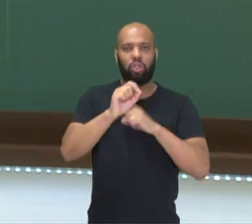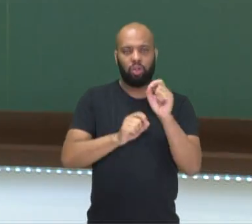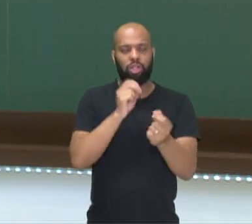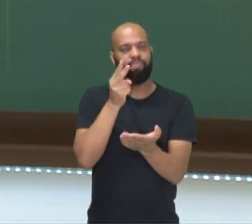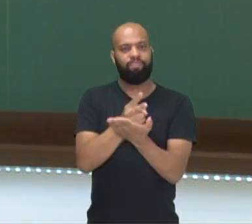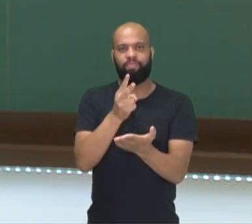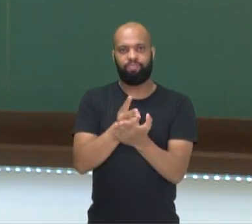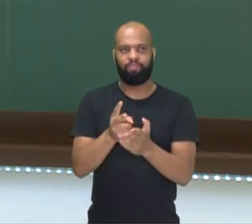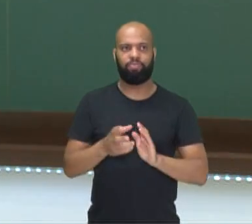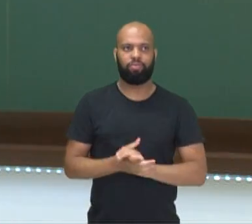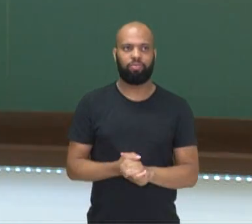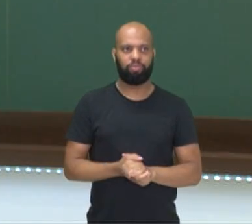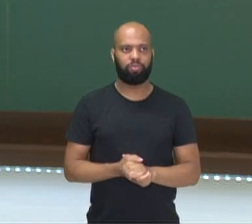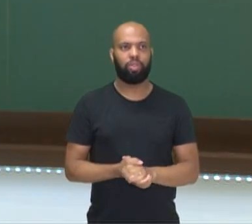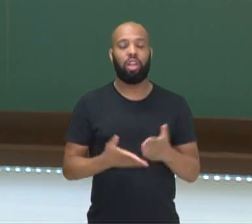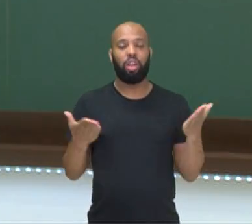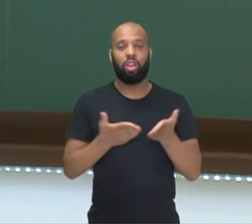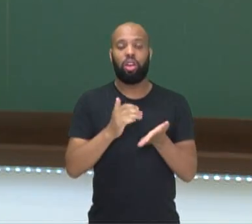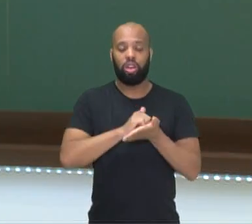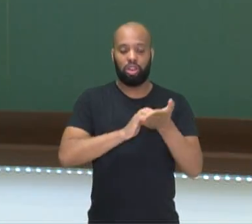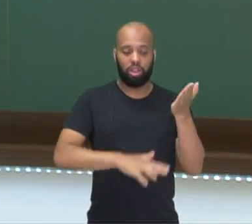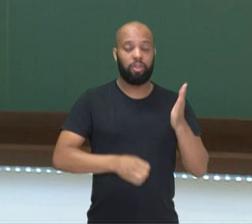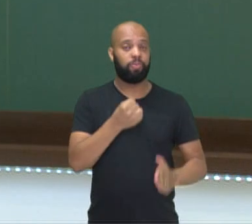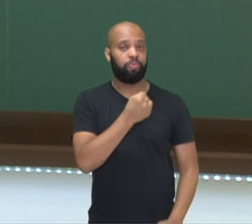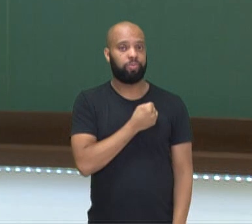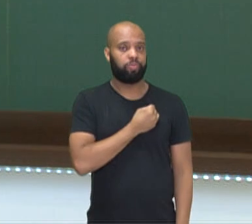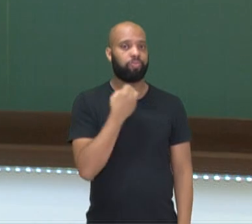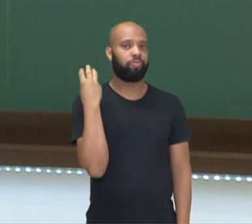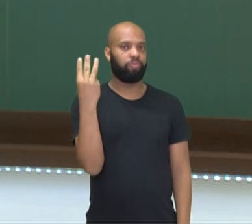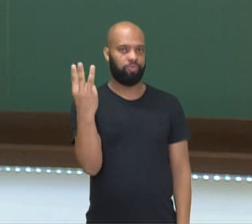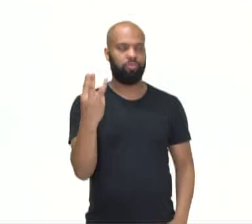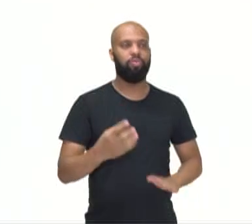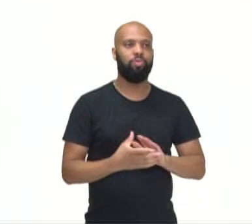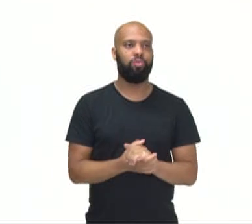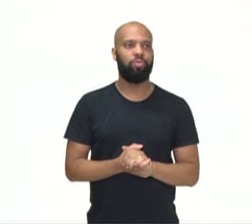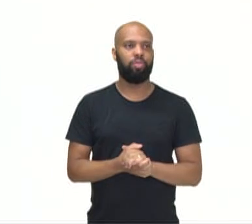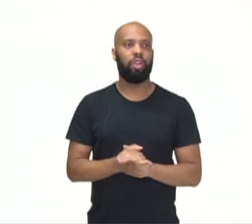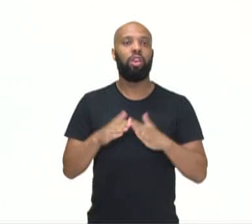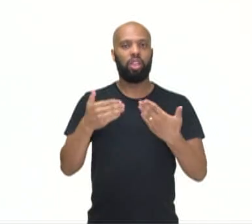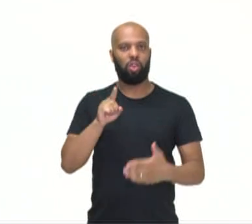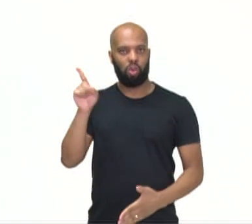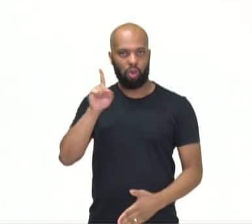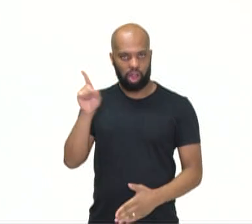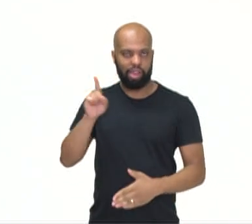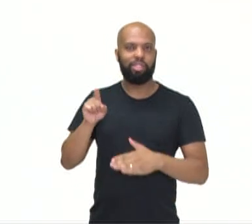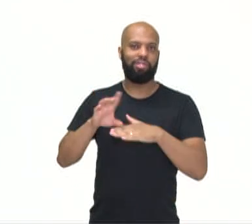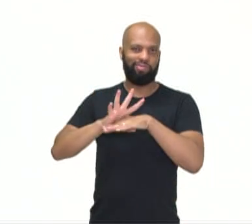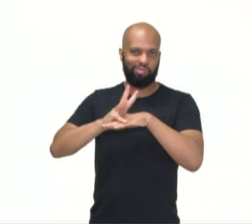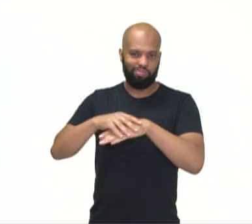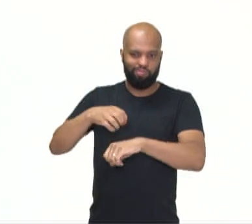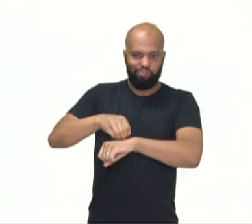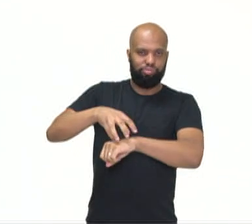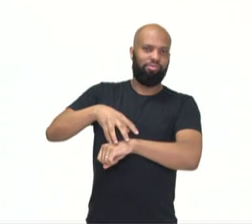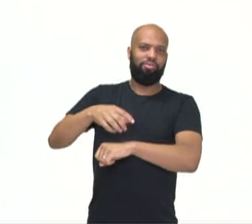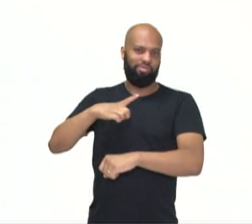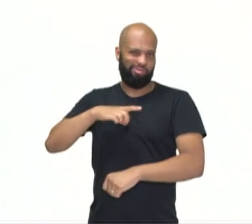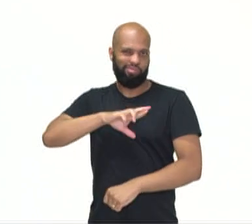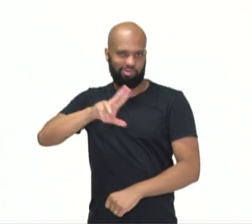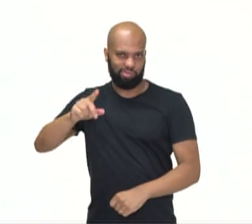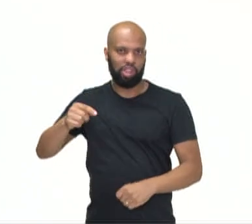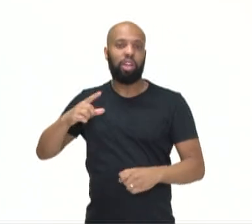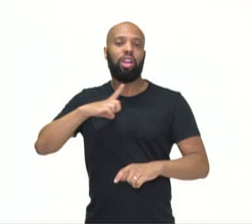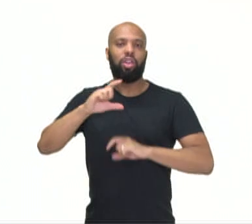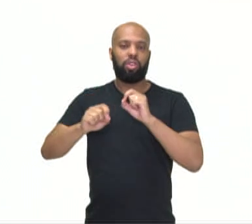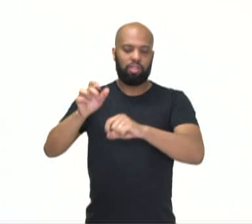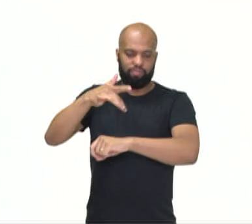muito semelhante. Vamos para a nossa terceira atividade. A leishmaniose é uma doença causada principalmente pela